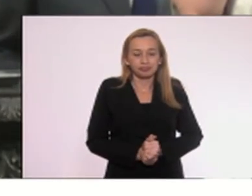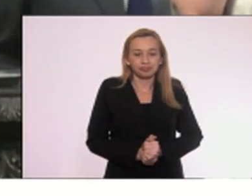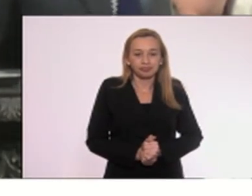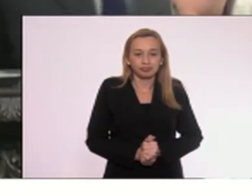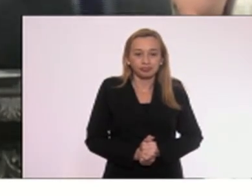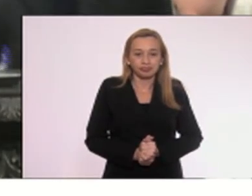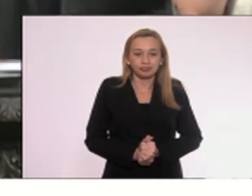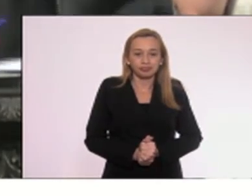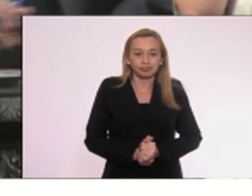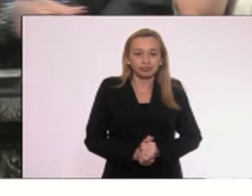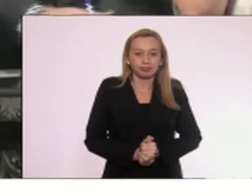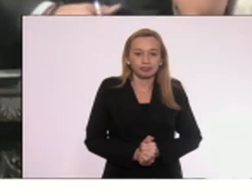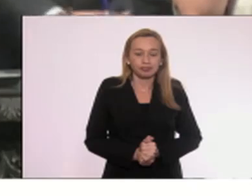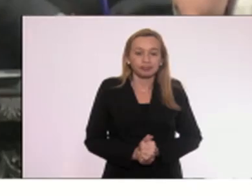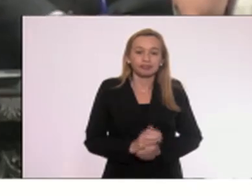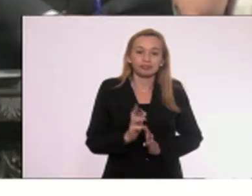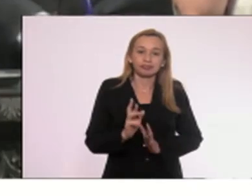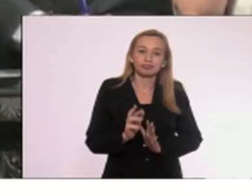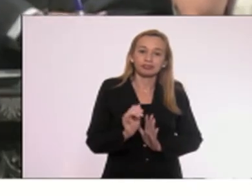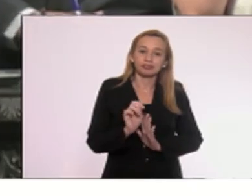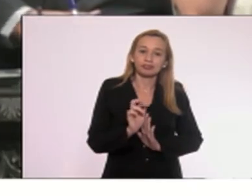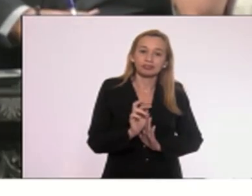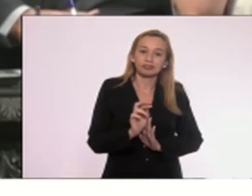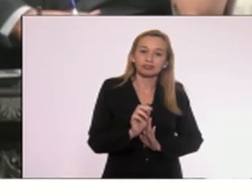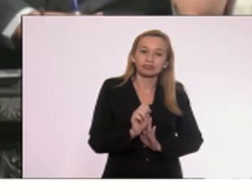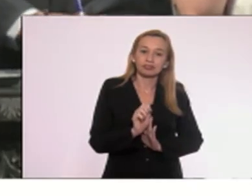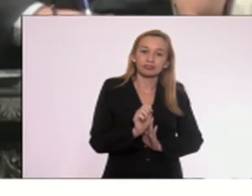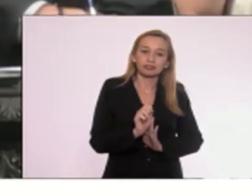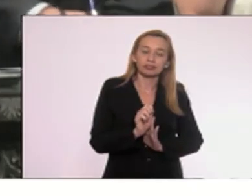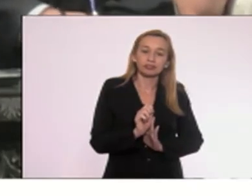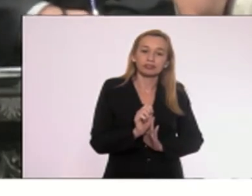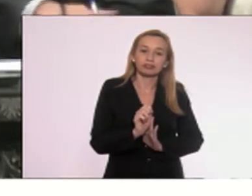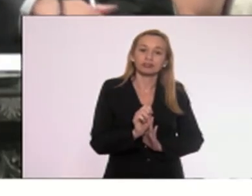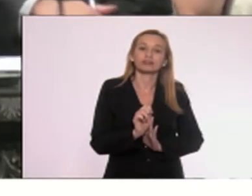Que aí vai a redação final incorporando o substitutivo.